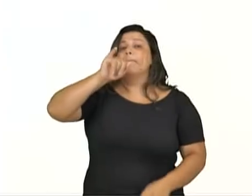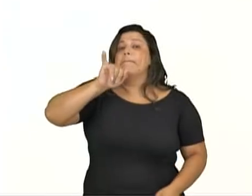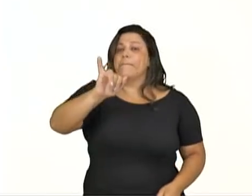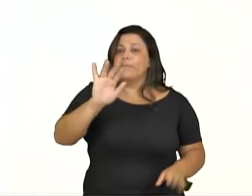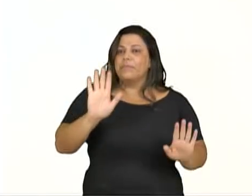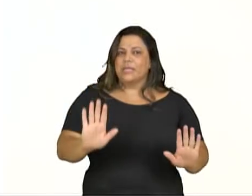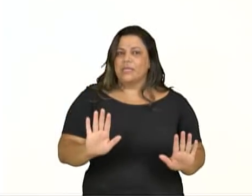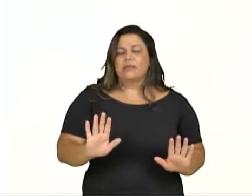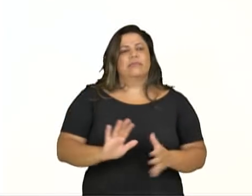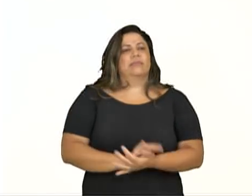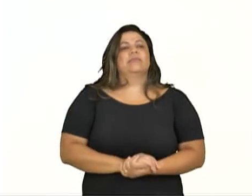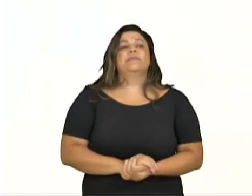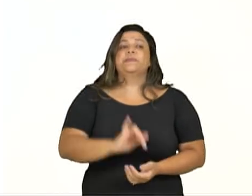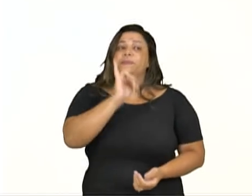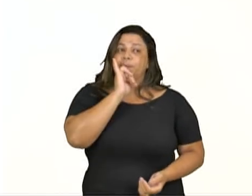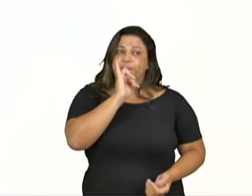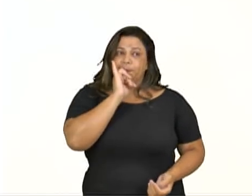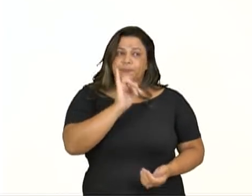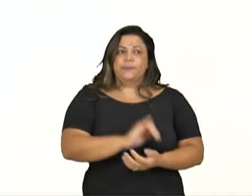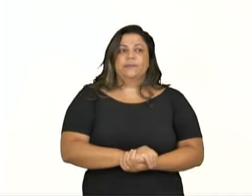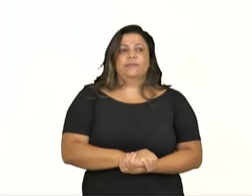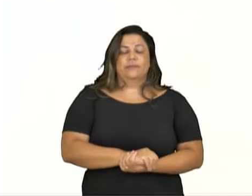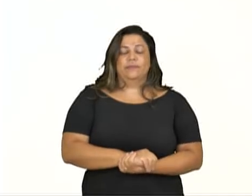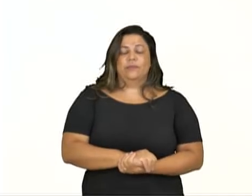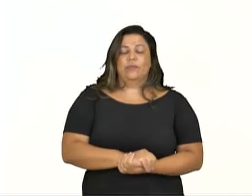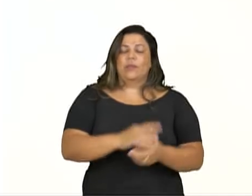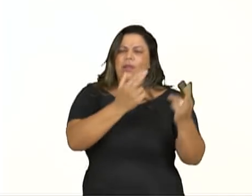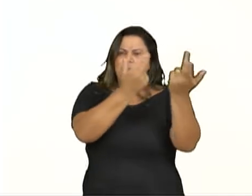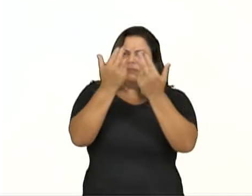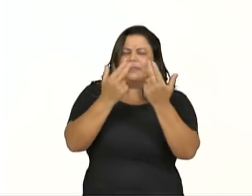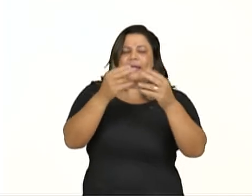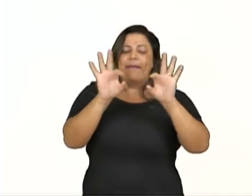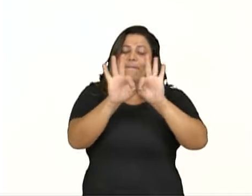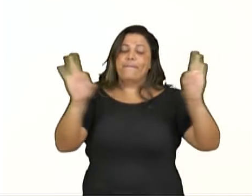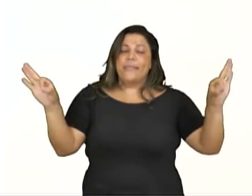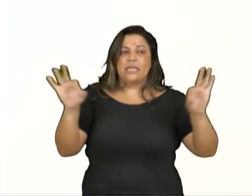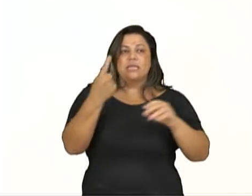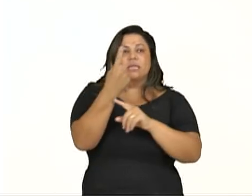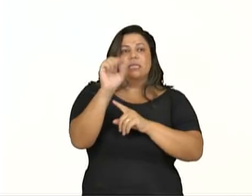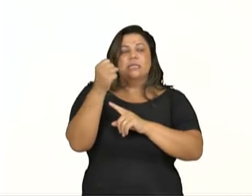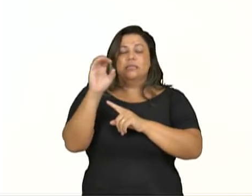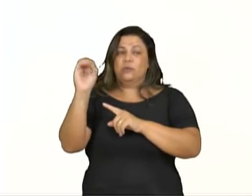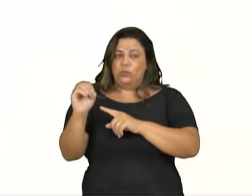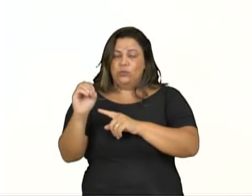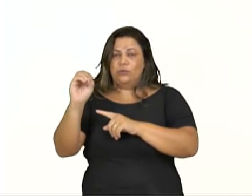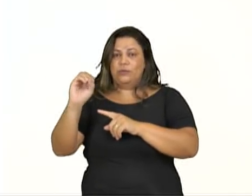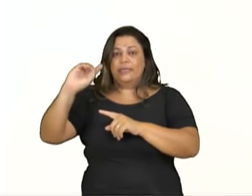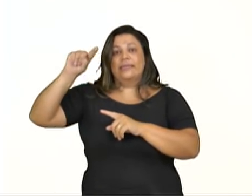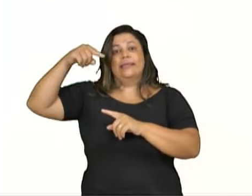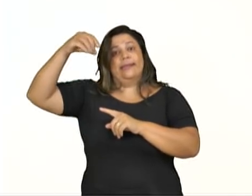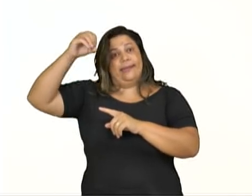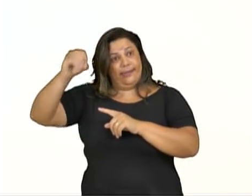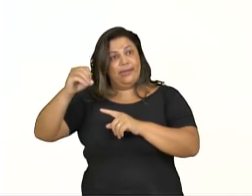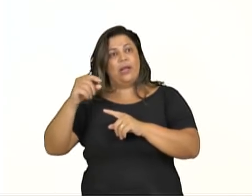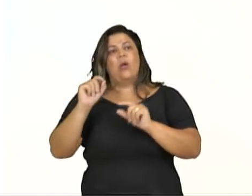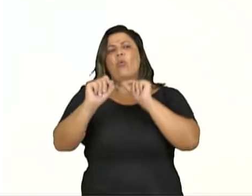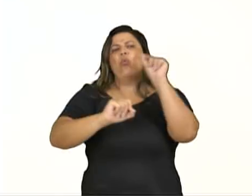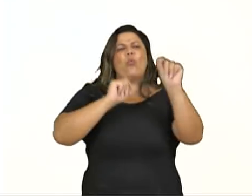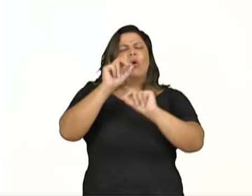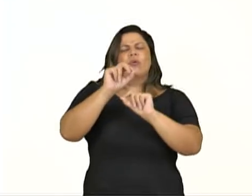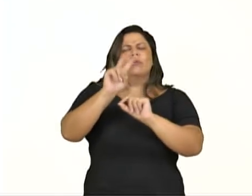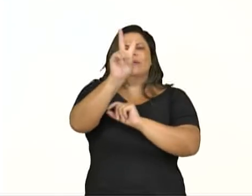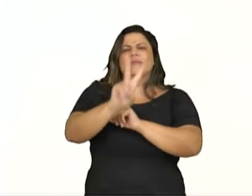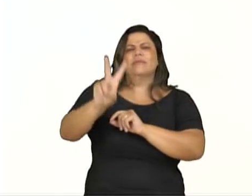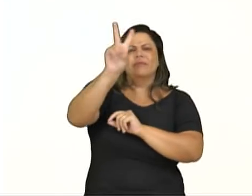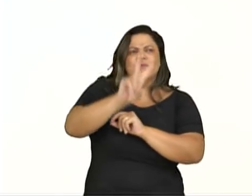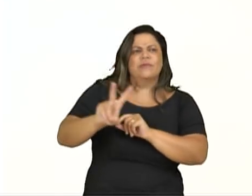Então, sabemos que a medida de 180 graus equivale a π radianos. Então, determine qual valor em radianos corresponde a 1 grau e também